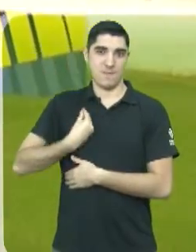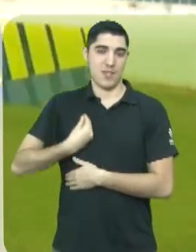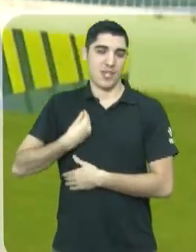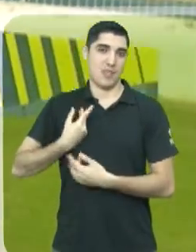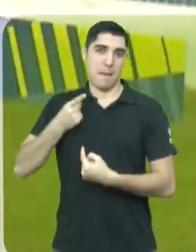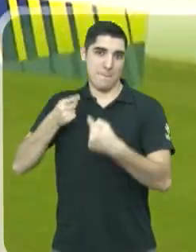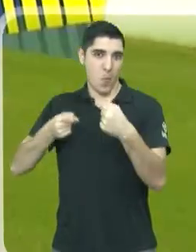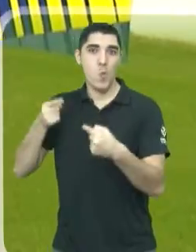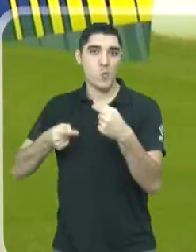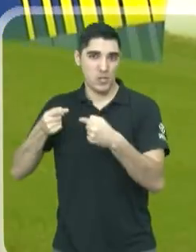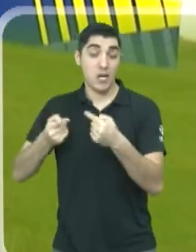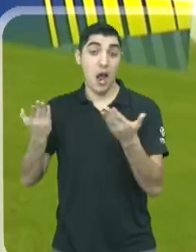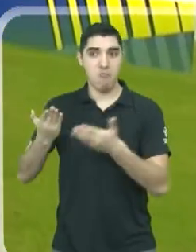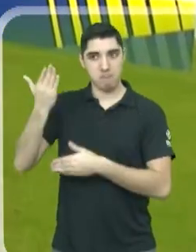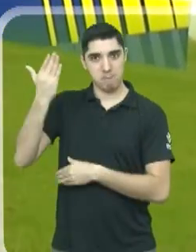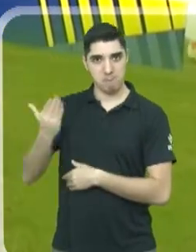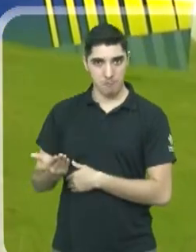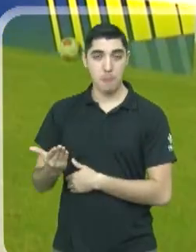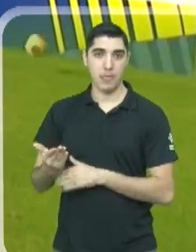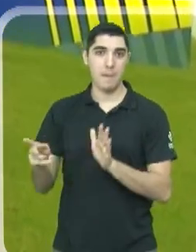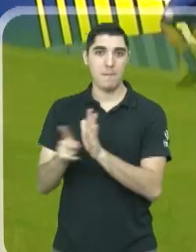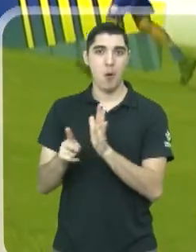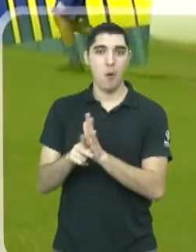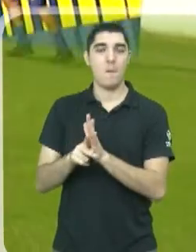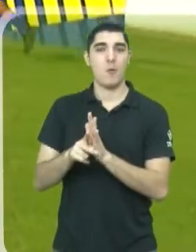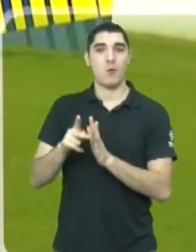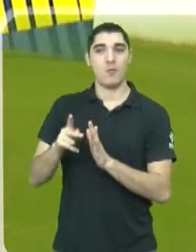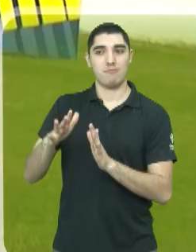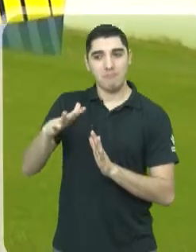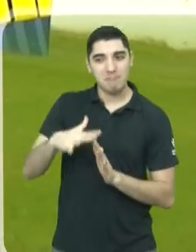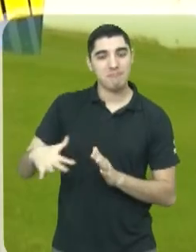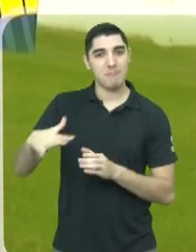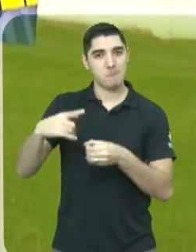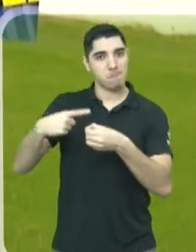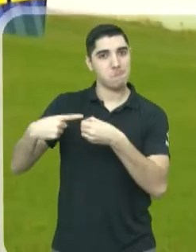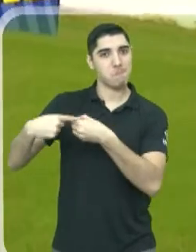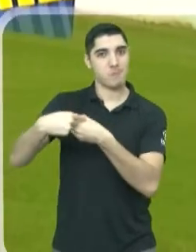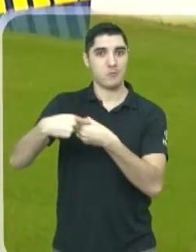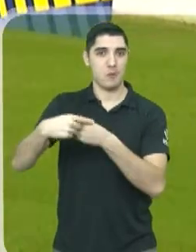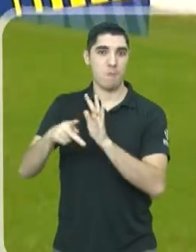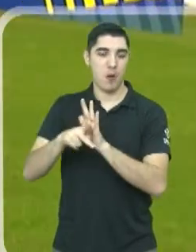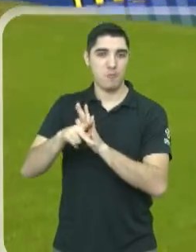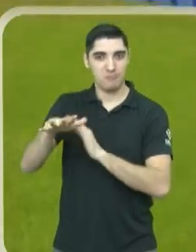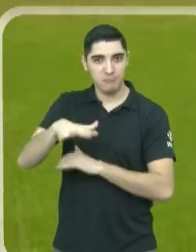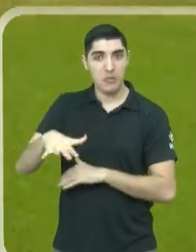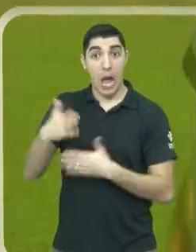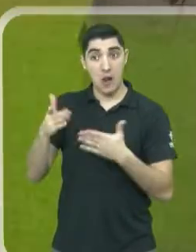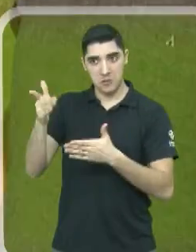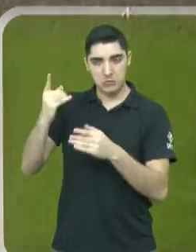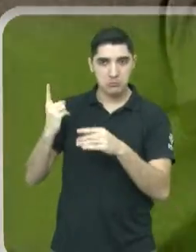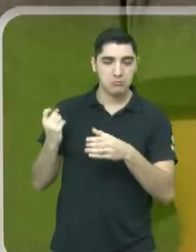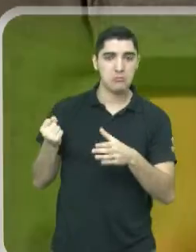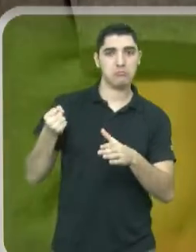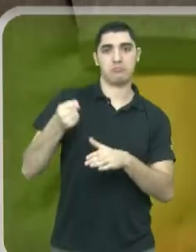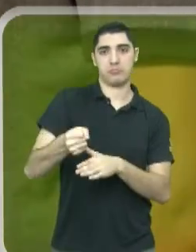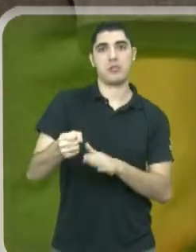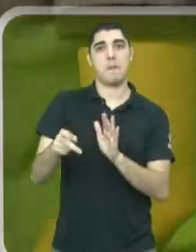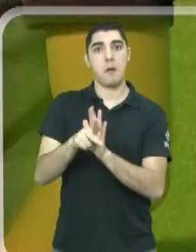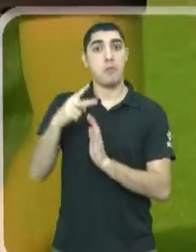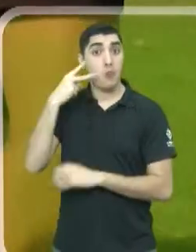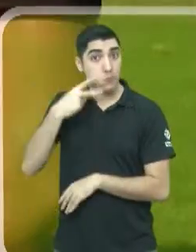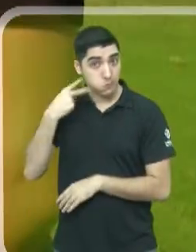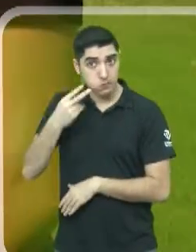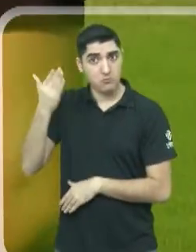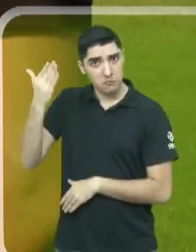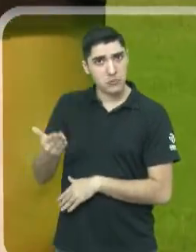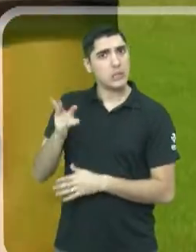um homem da municipalidade. Você se engajou no meio político, se tornou vereador, bastante ativo.